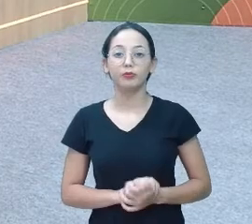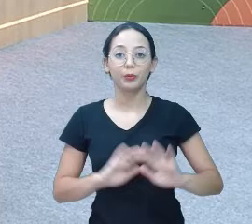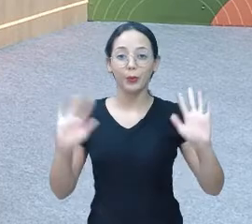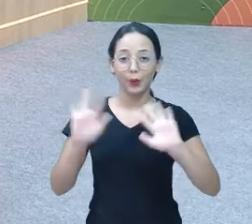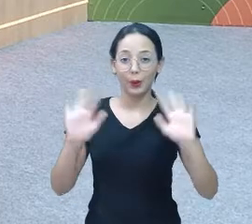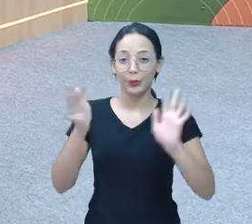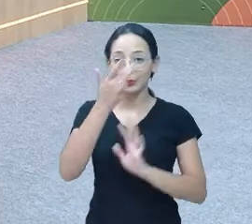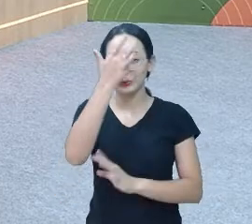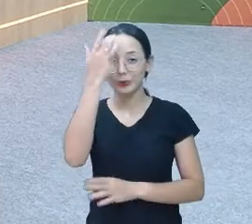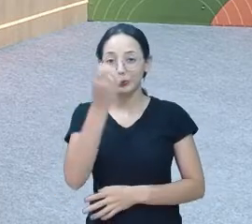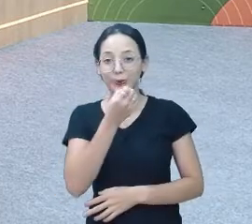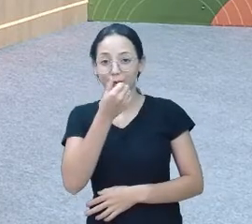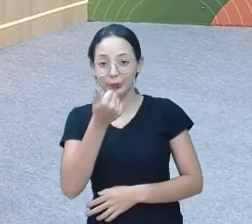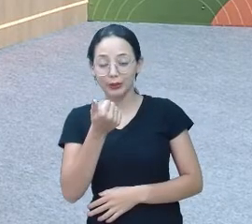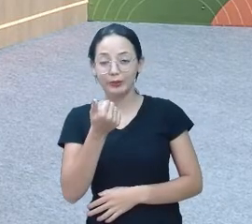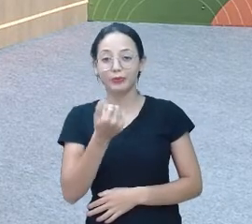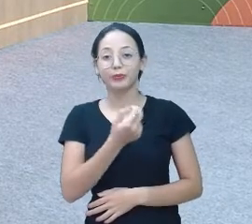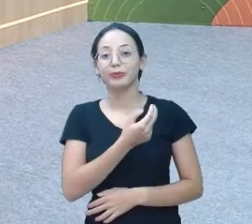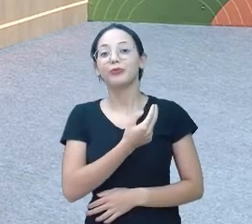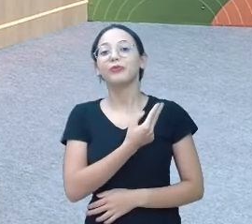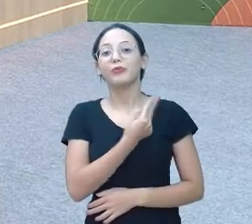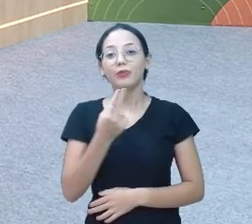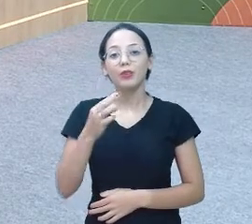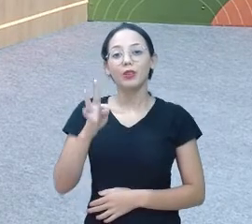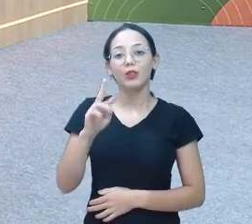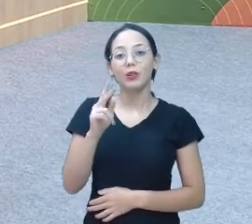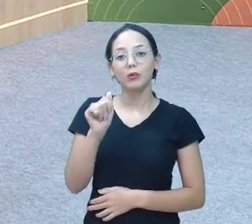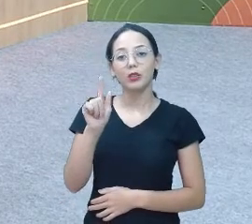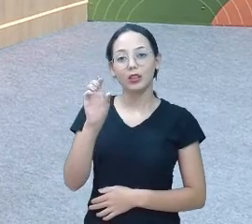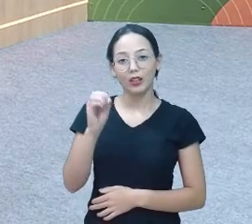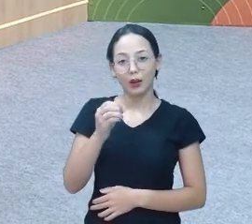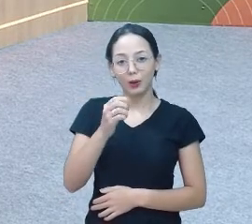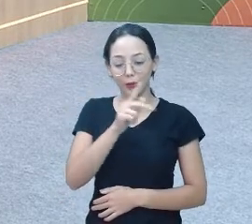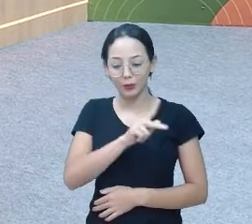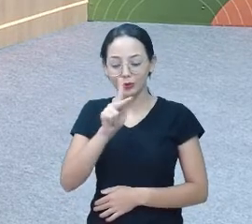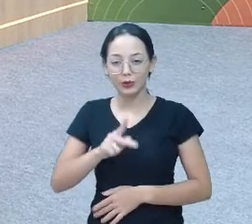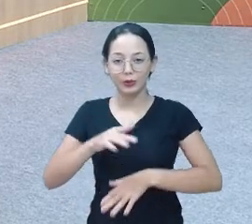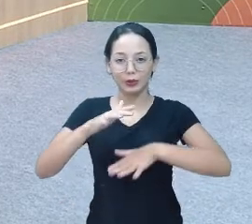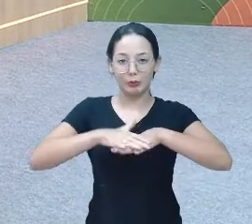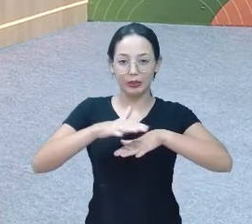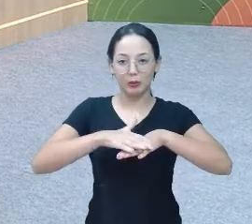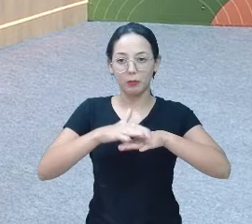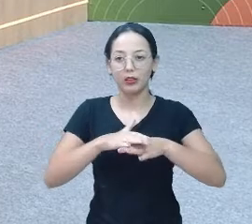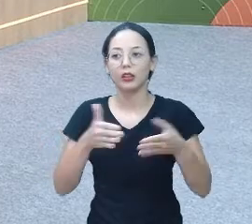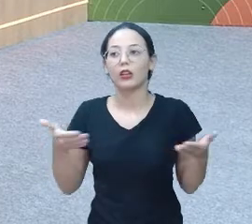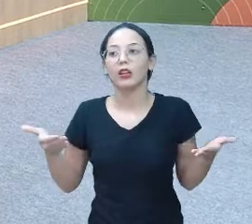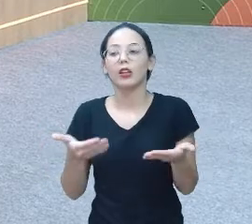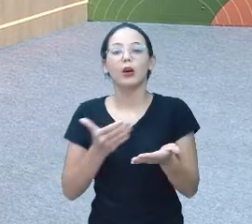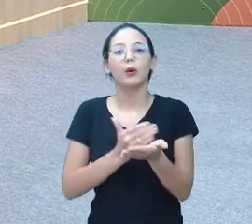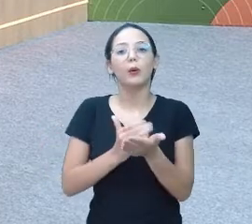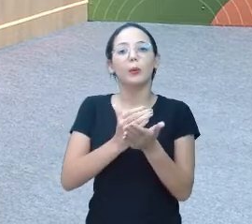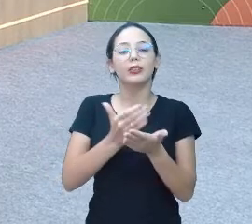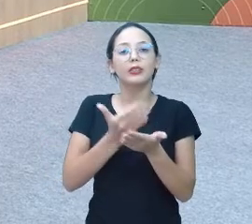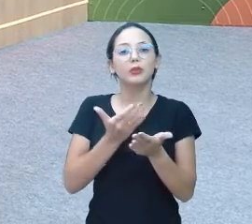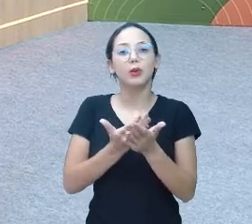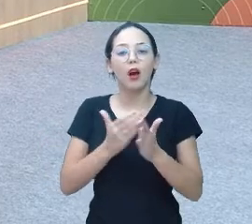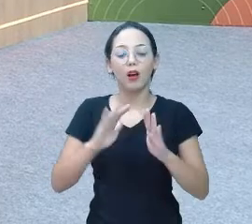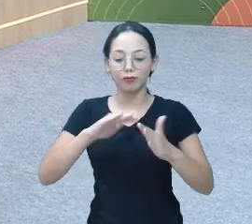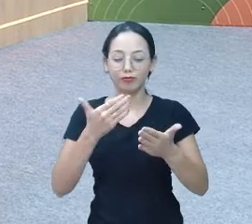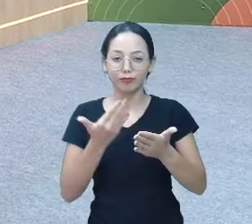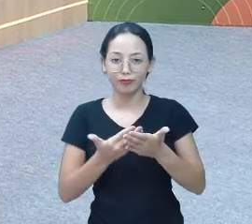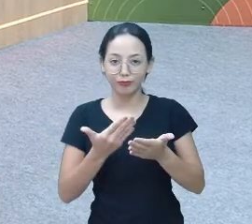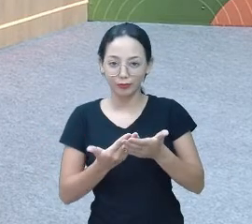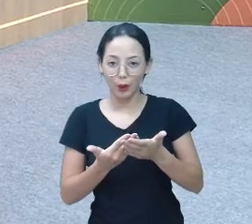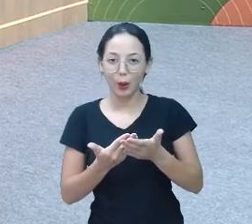Olá pessoal, tudo bem? Eu me chamo Tiago, professor de matemática, e estamos iniciando mais uma aula da Escola Municipal para